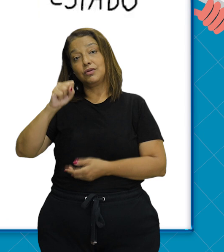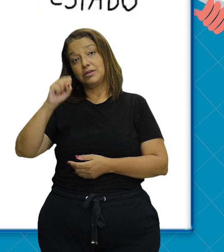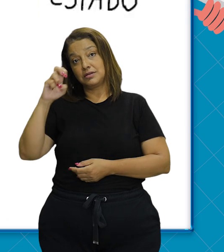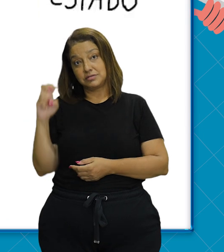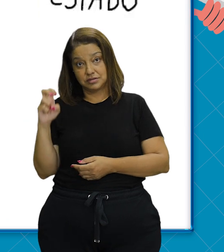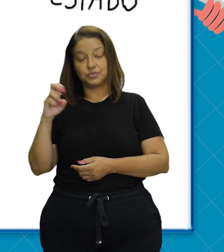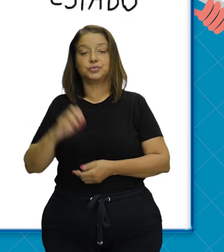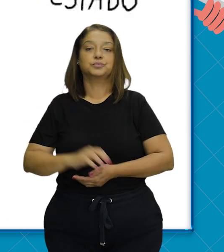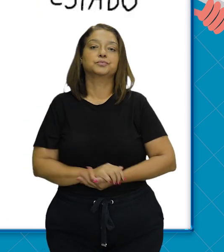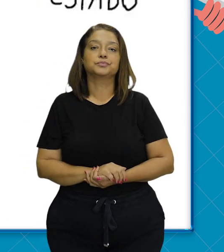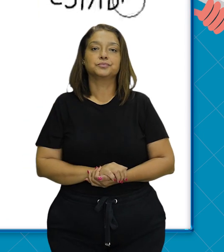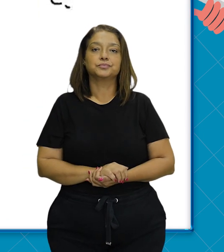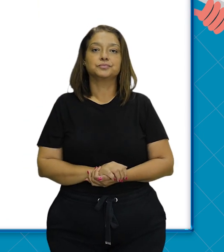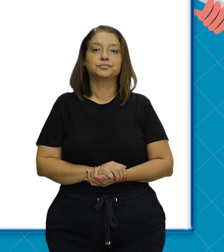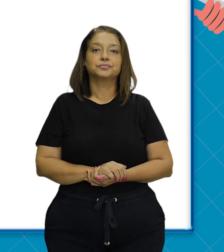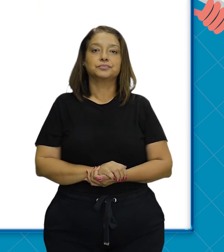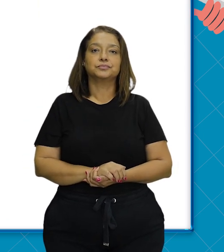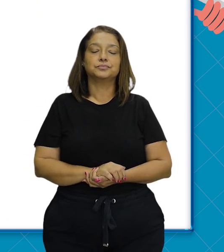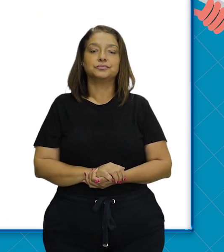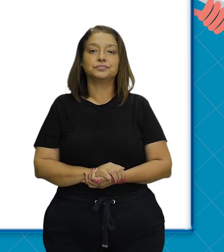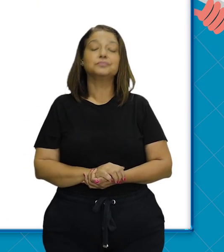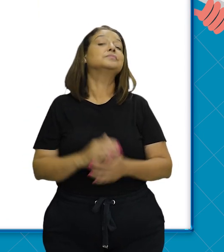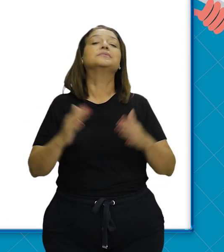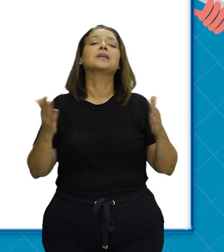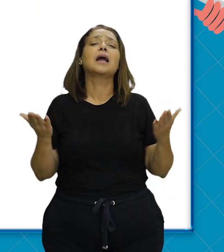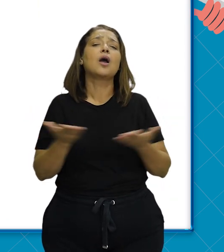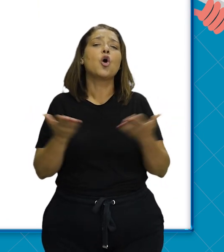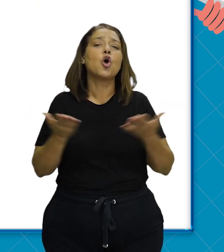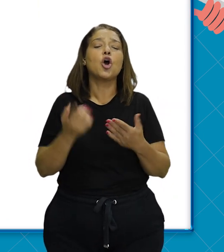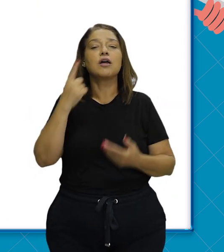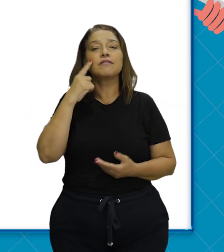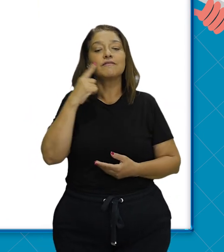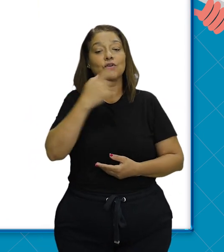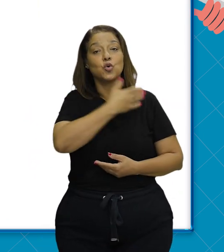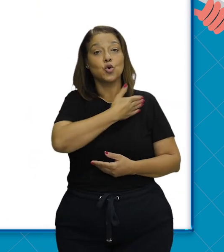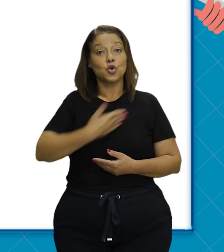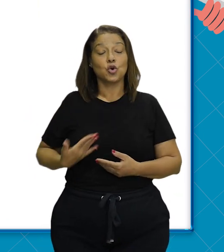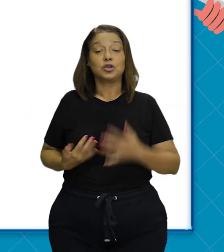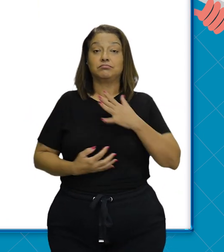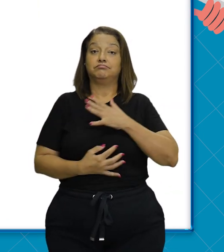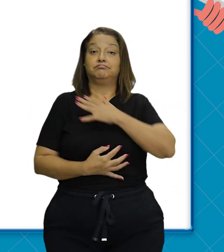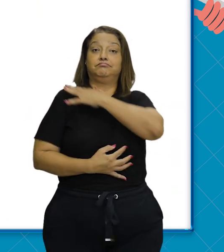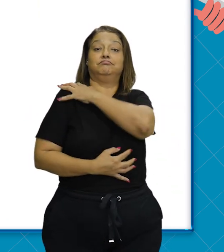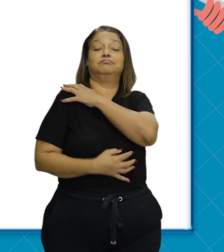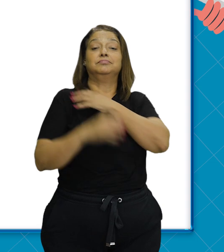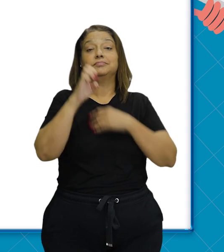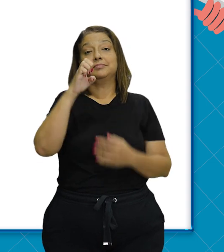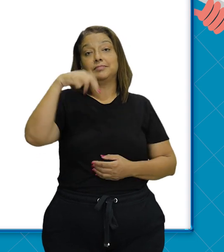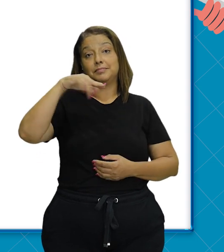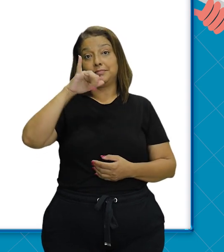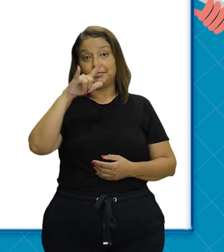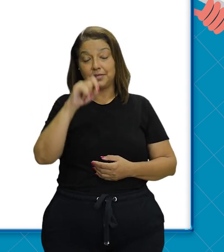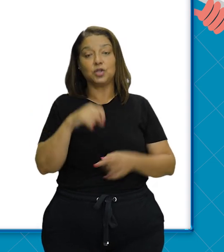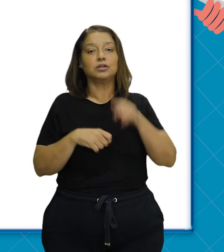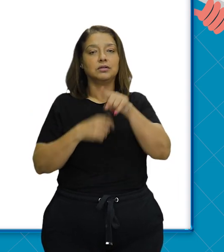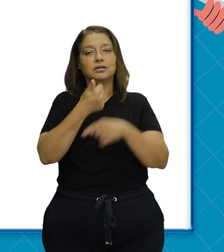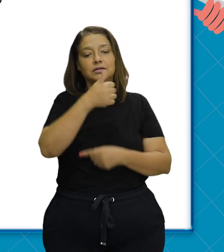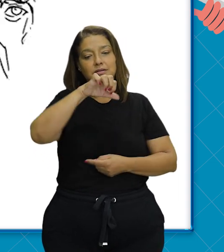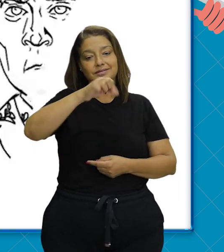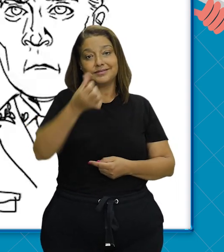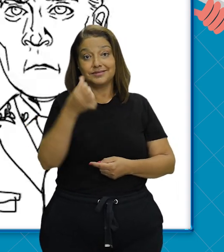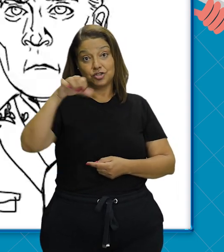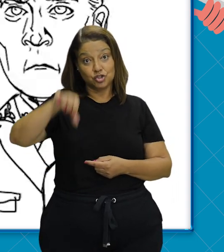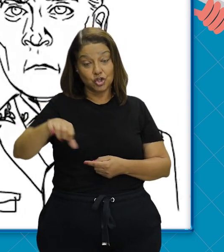1985. Agora, vamos para o governo do general Emílio Médici, em